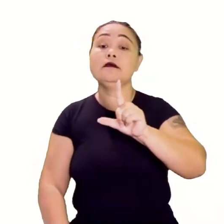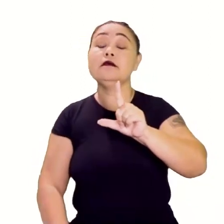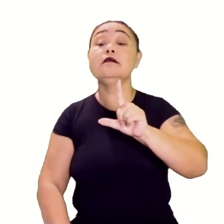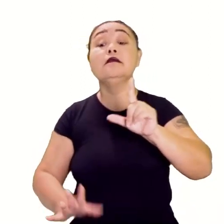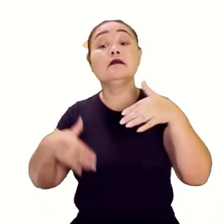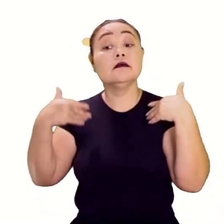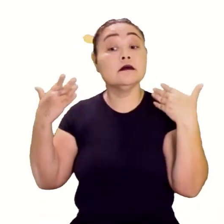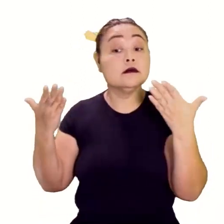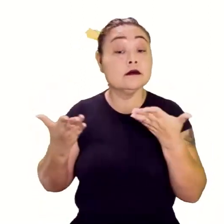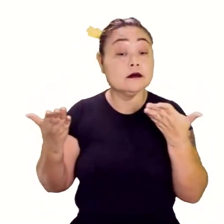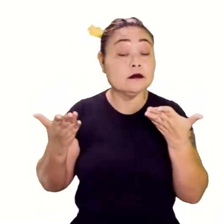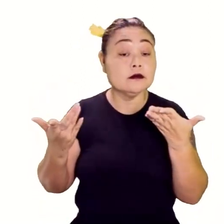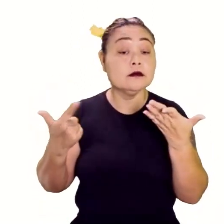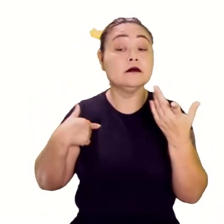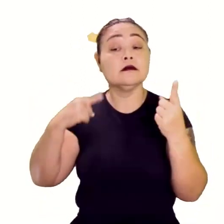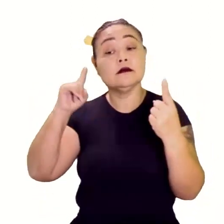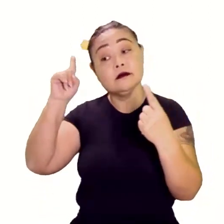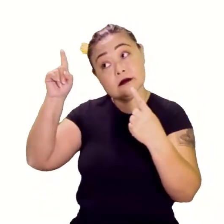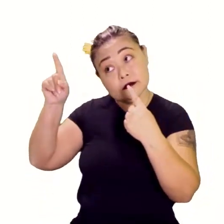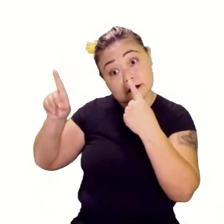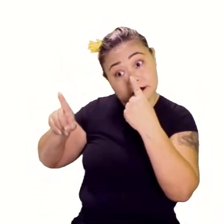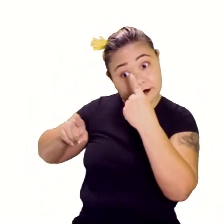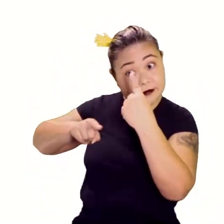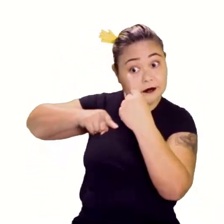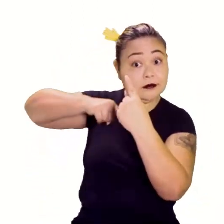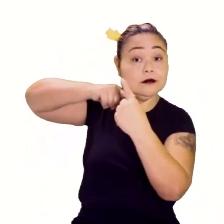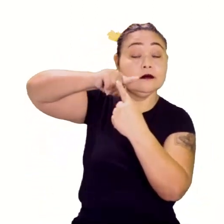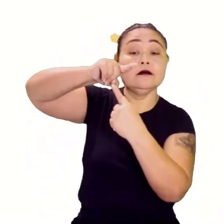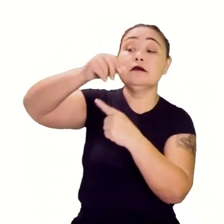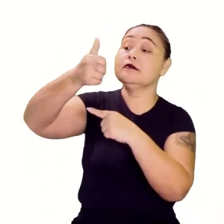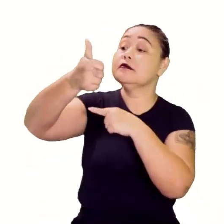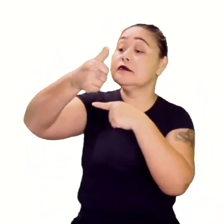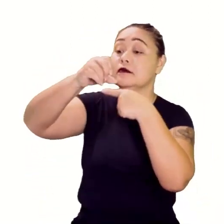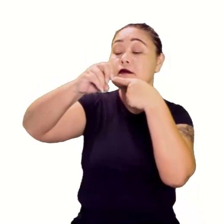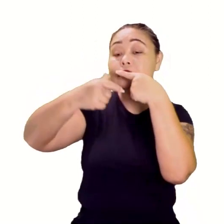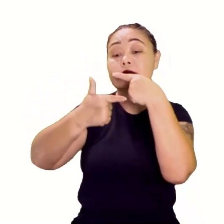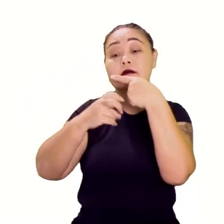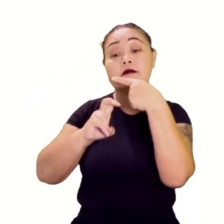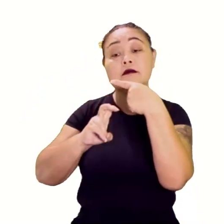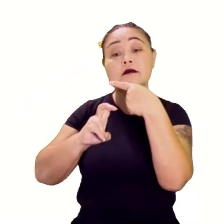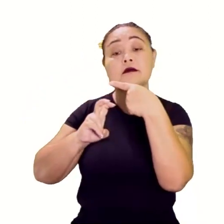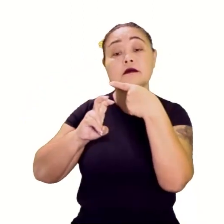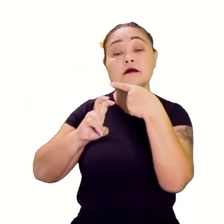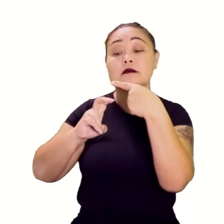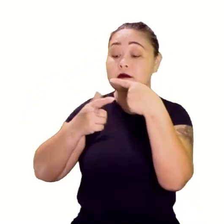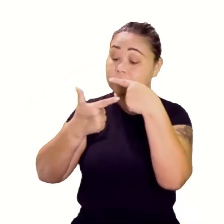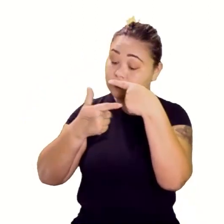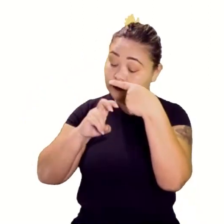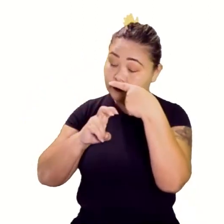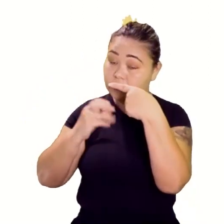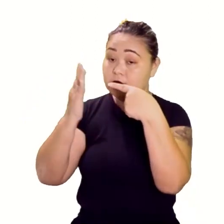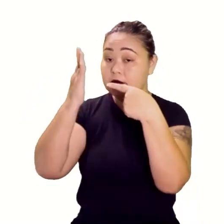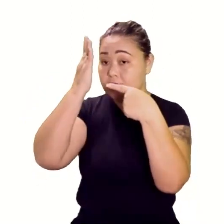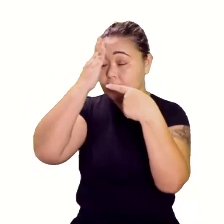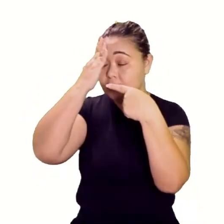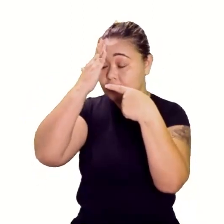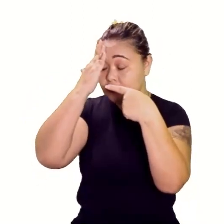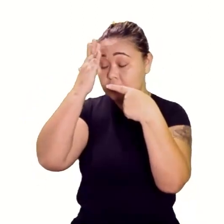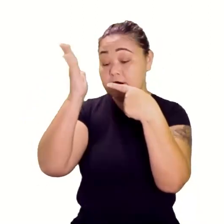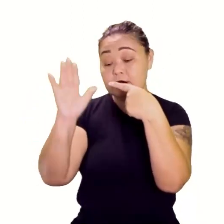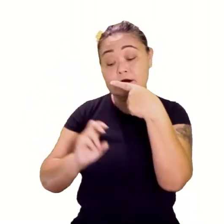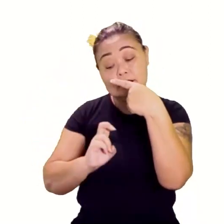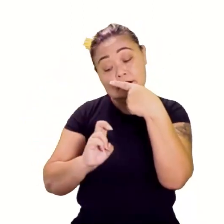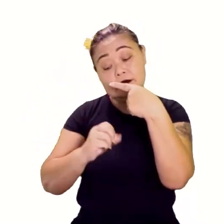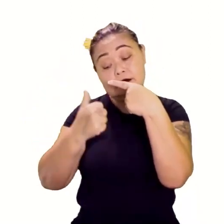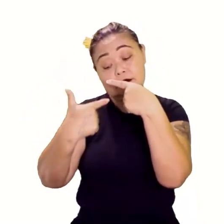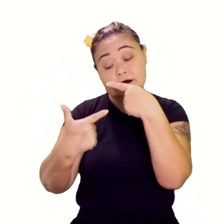5. E aí, claro, vamos fazendo aquele trabalhinho, né? Quem é 1 sobre 25? 25, eu já sei que é o mesmo que